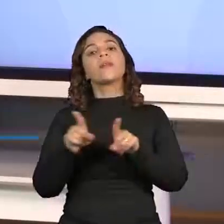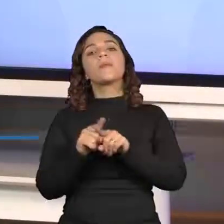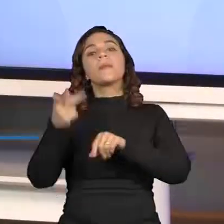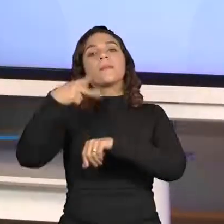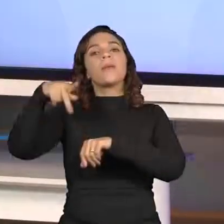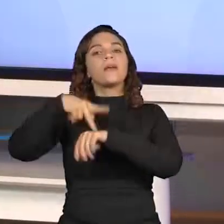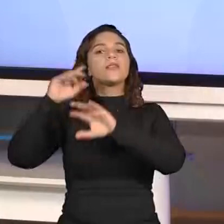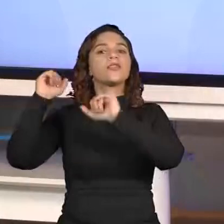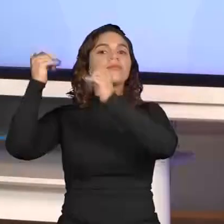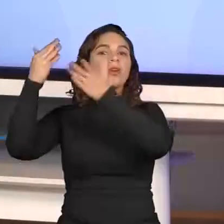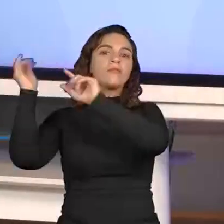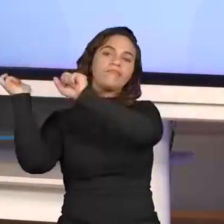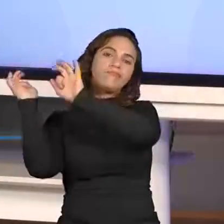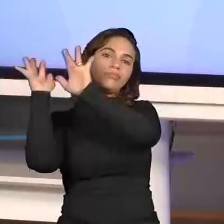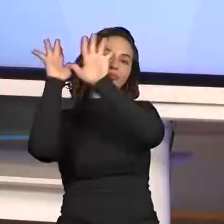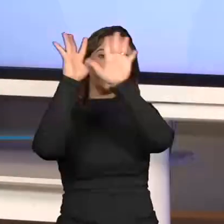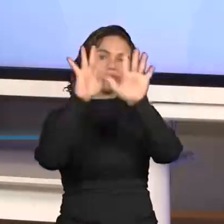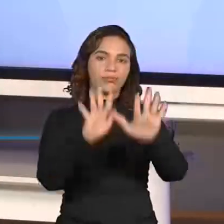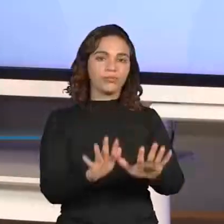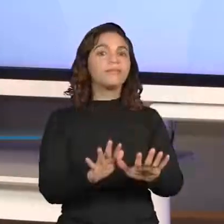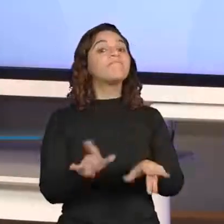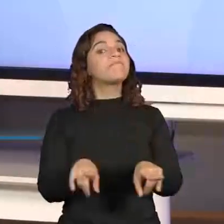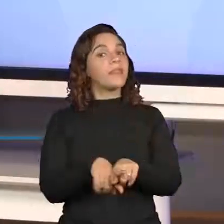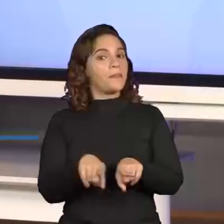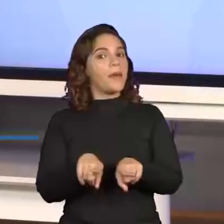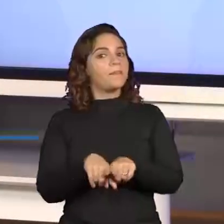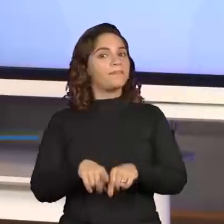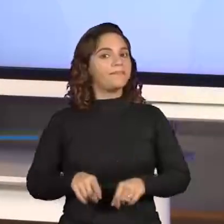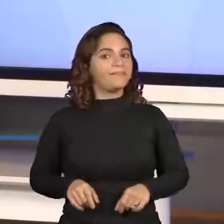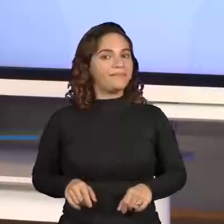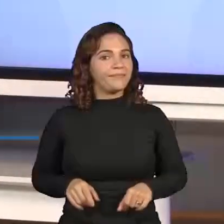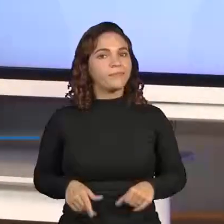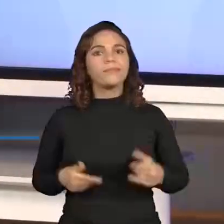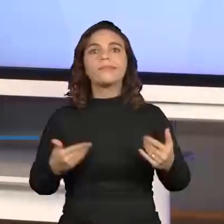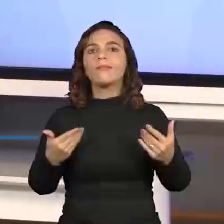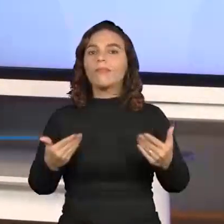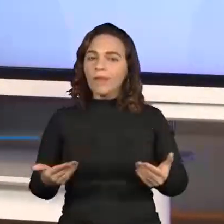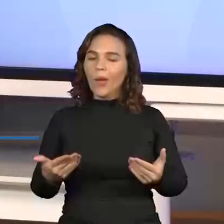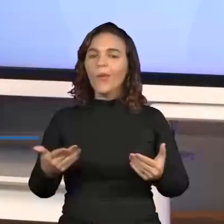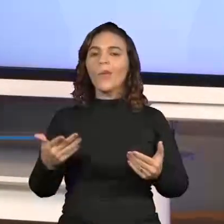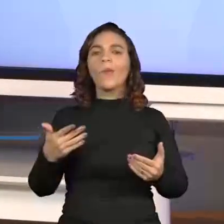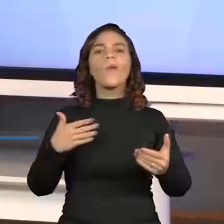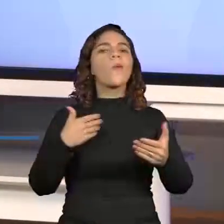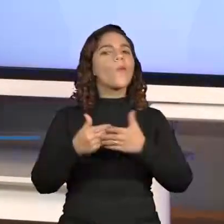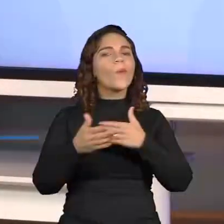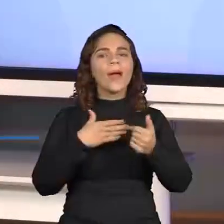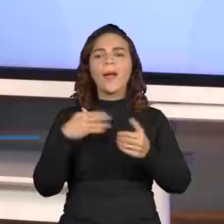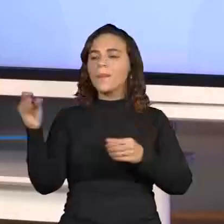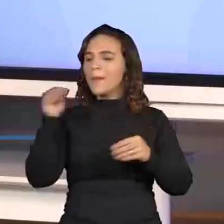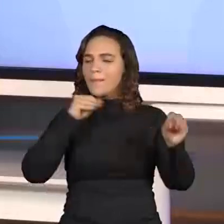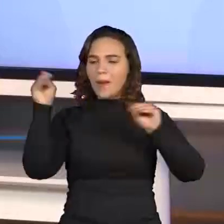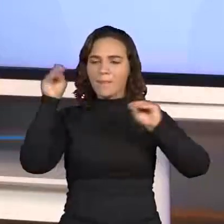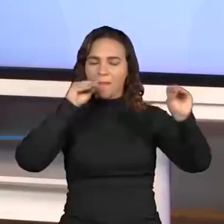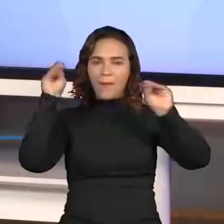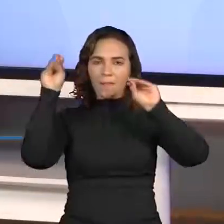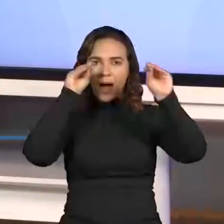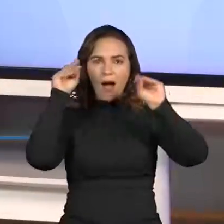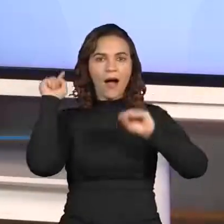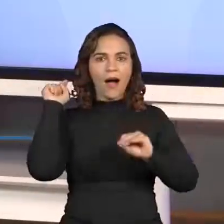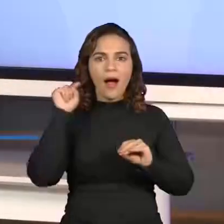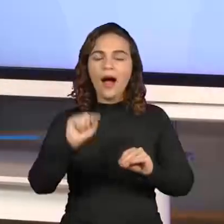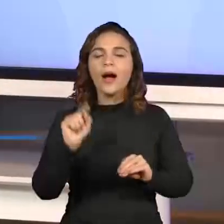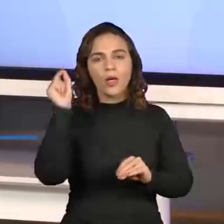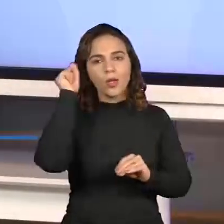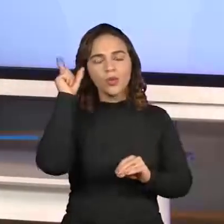imigrações, que é a galera que veio de outro país. Então, toda essa movimentação faz com que essa cultura viva se